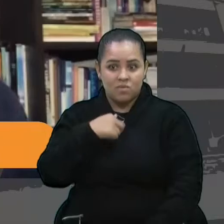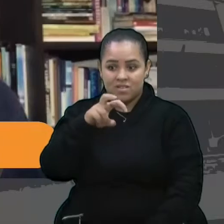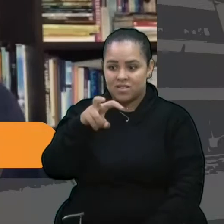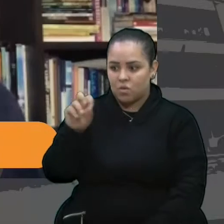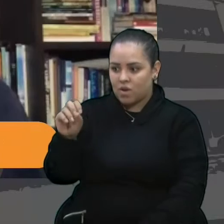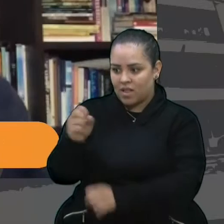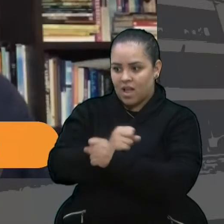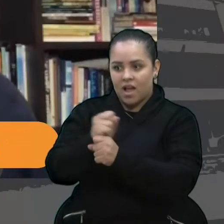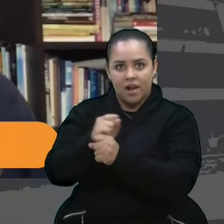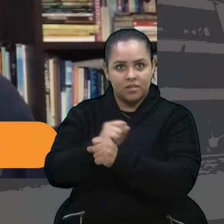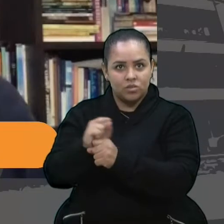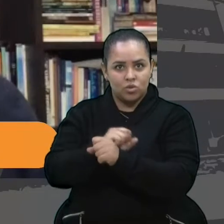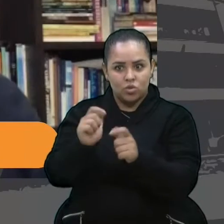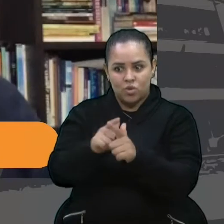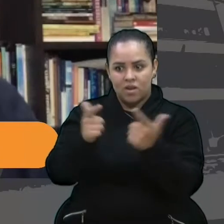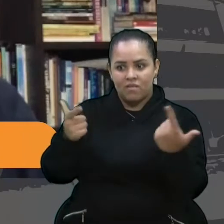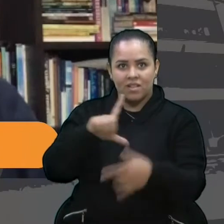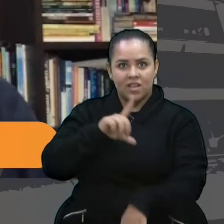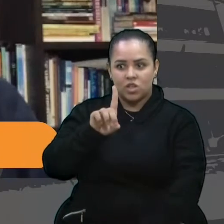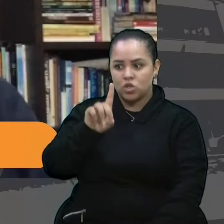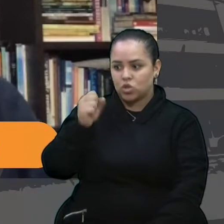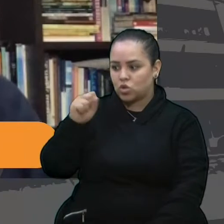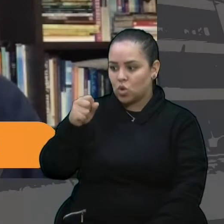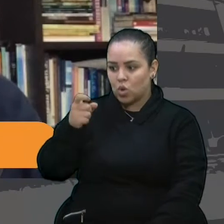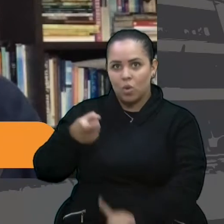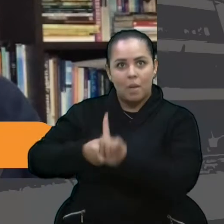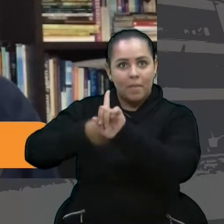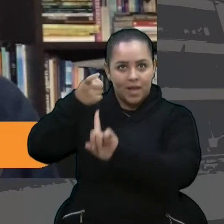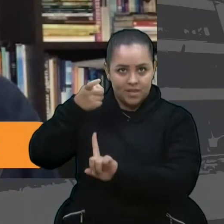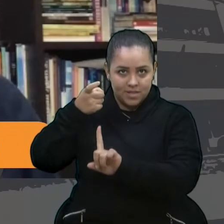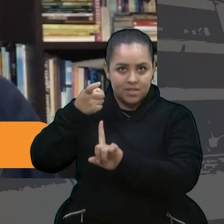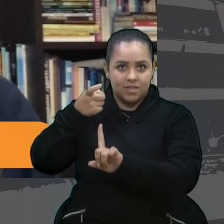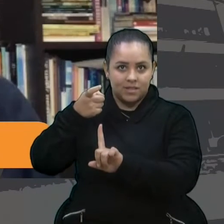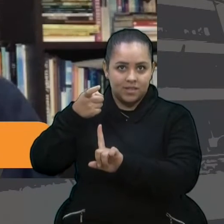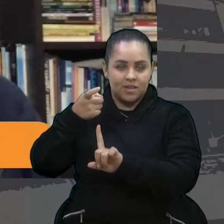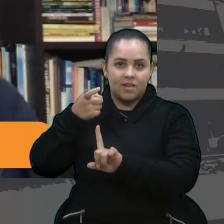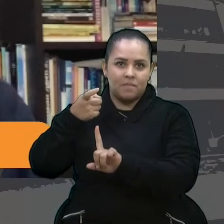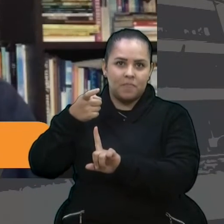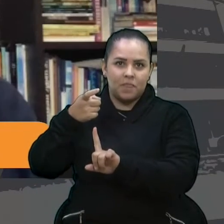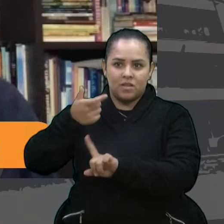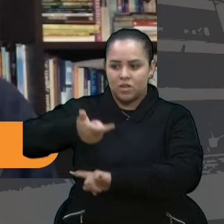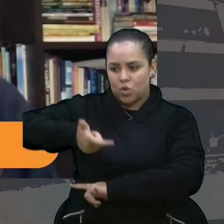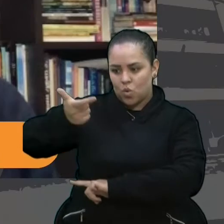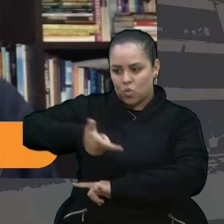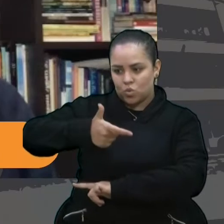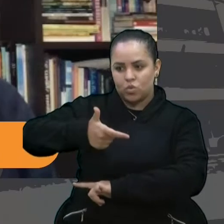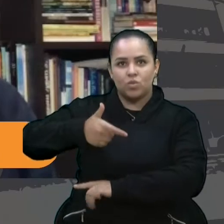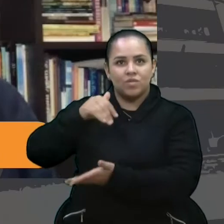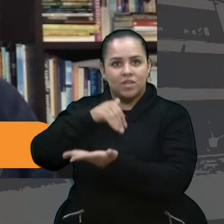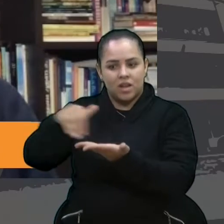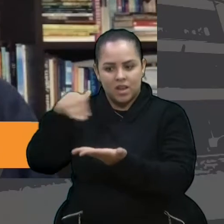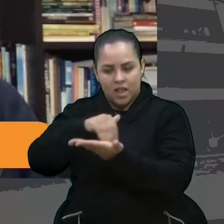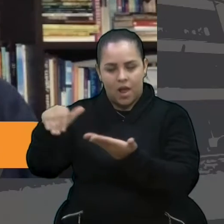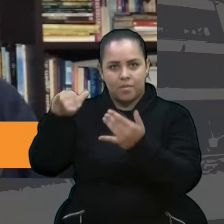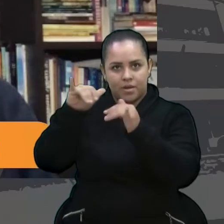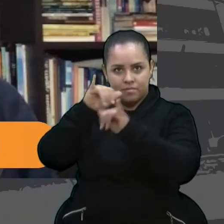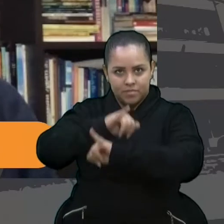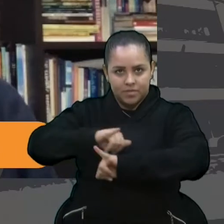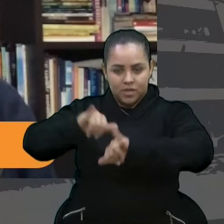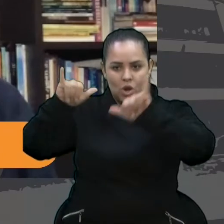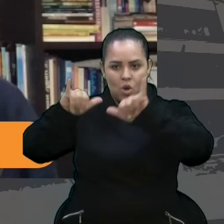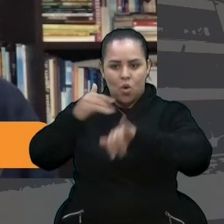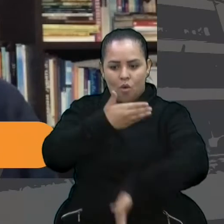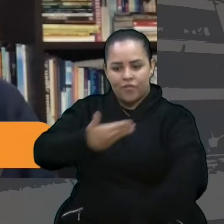de jornalismo, eu tive 18 meses como subsecretário para a imprensa nacional no governo